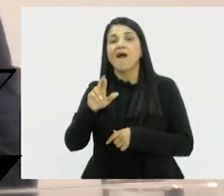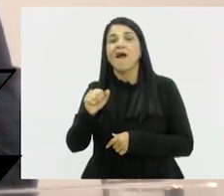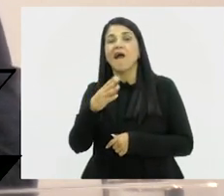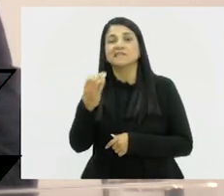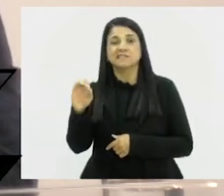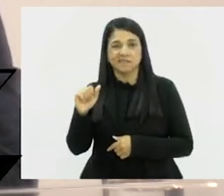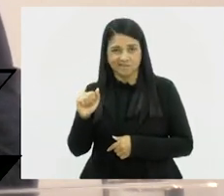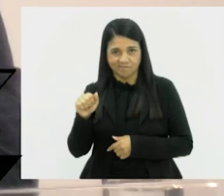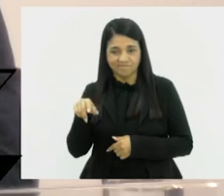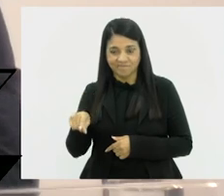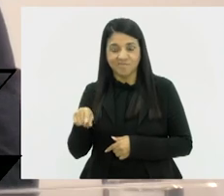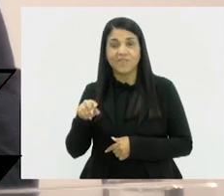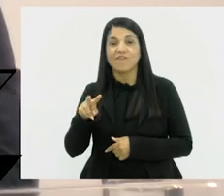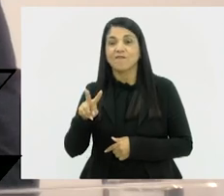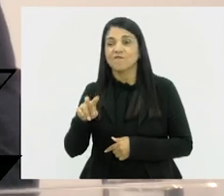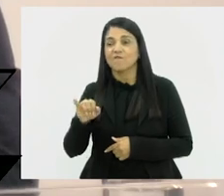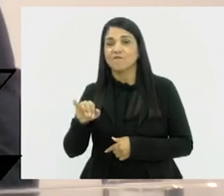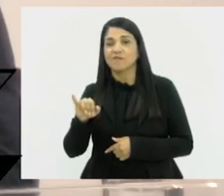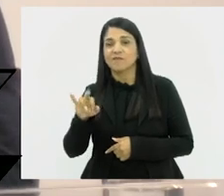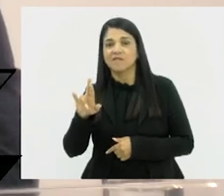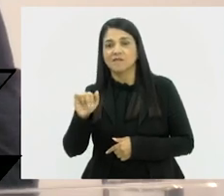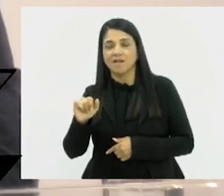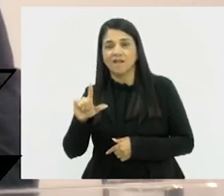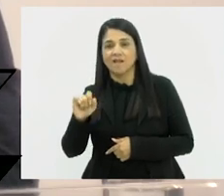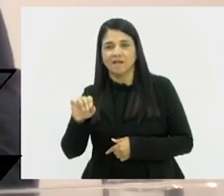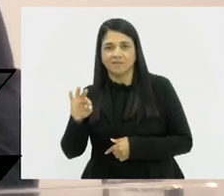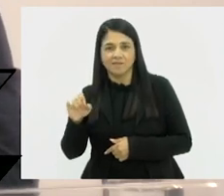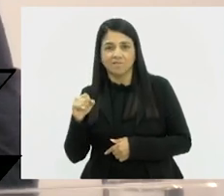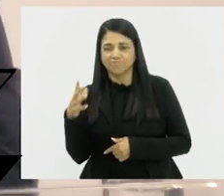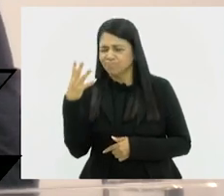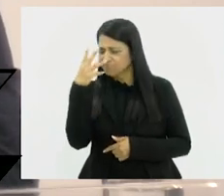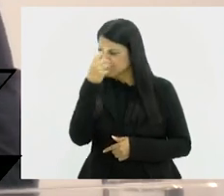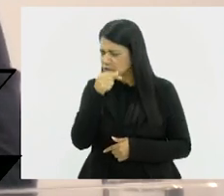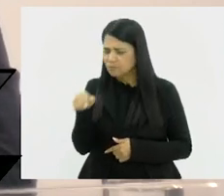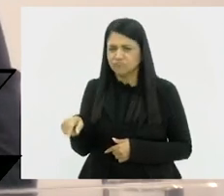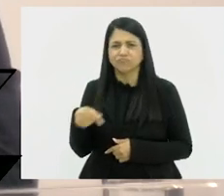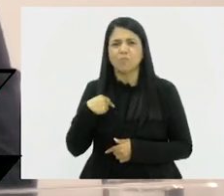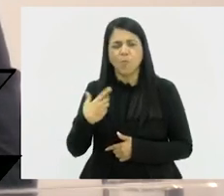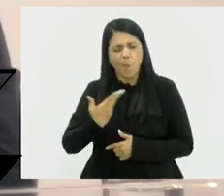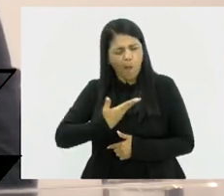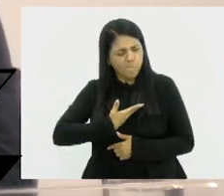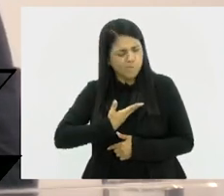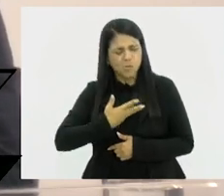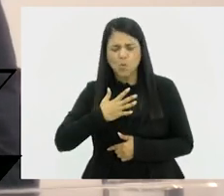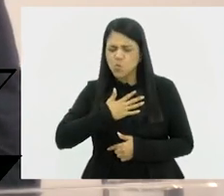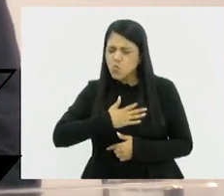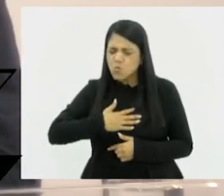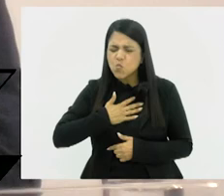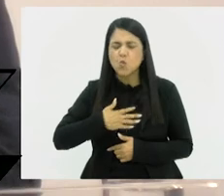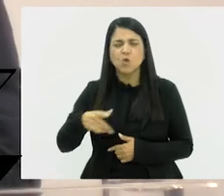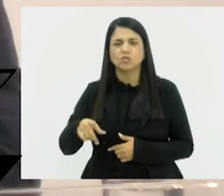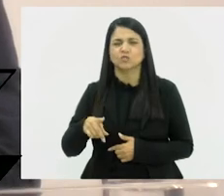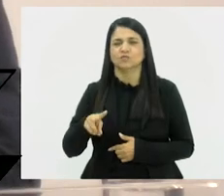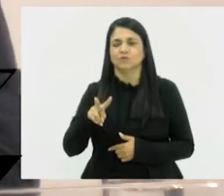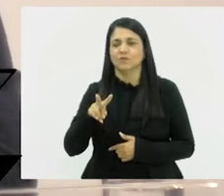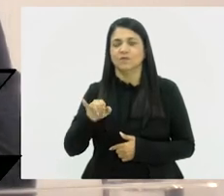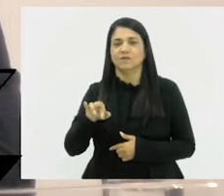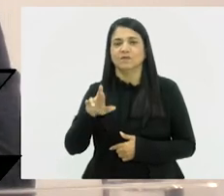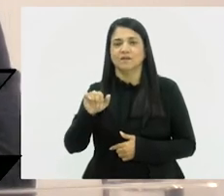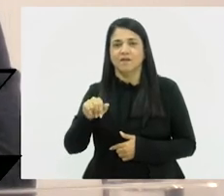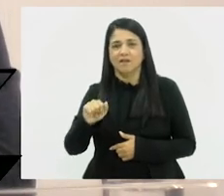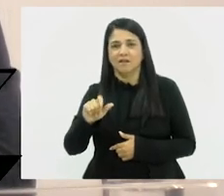lindo. É os cachorros que eu mais gosto, que são amigos de qualquer hora e muitas das vezes são os mais rejeitados,